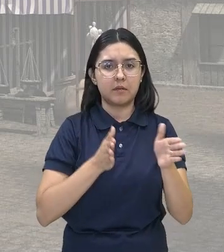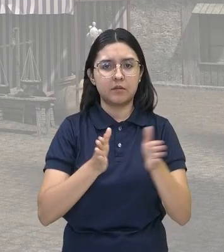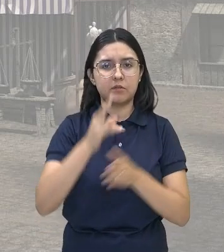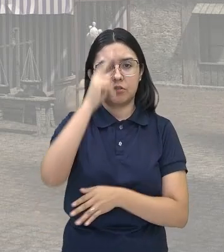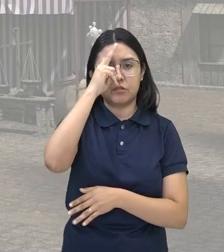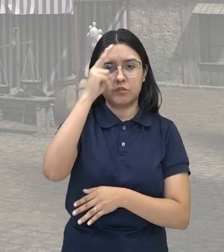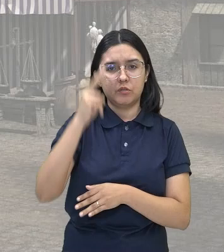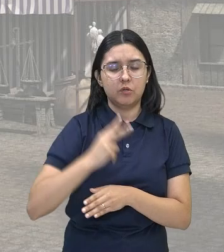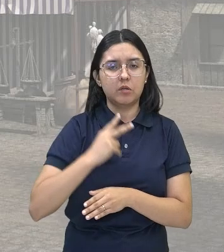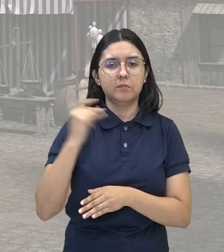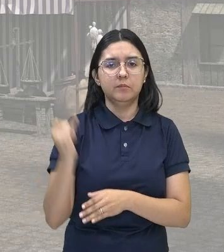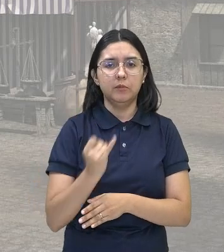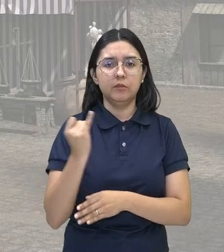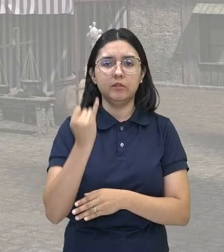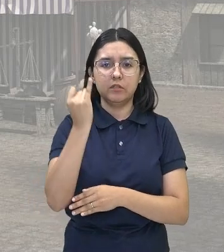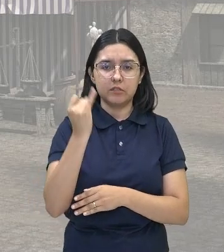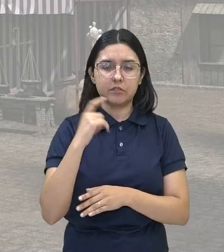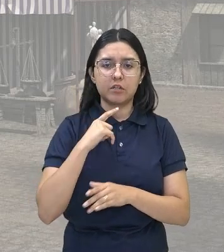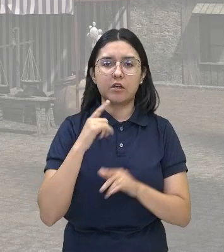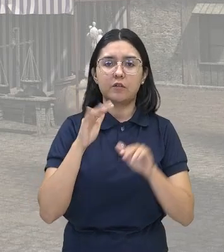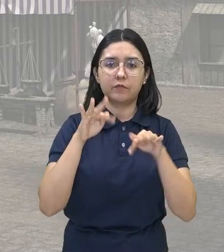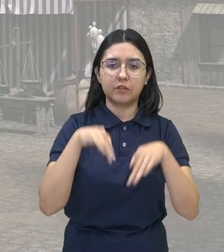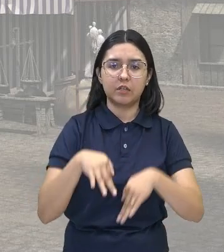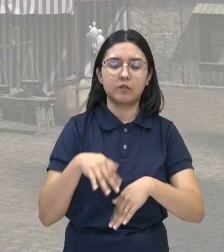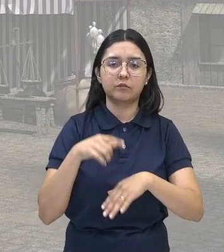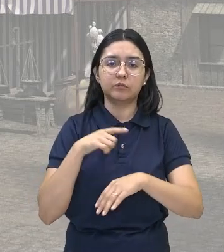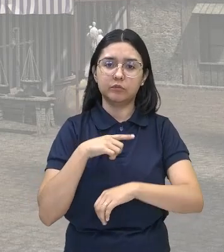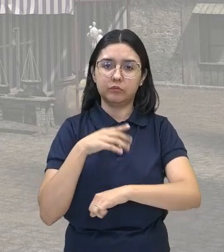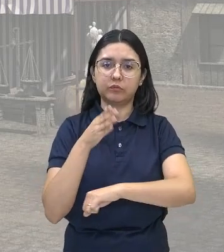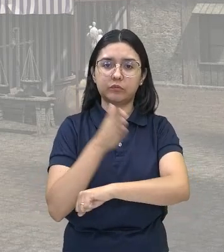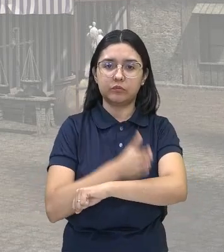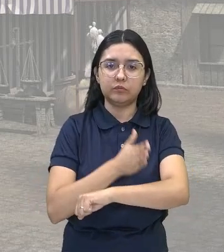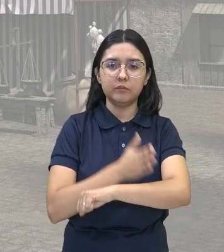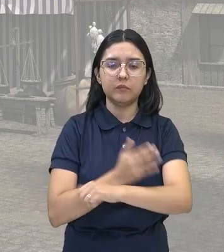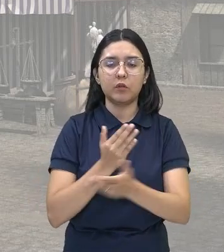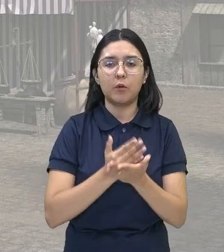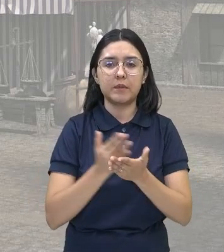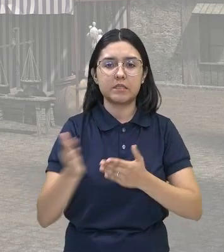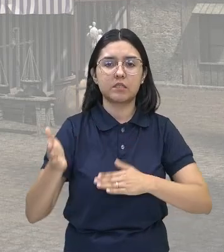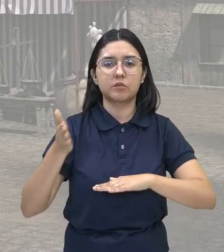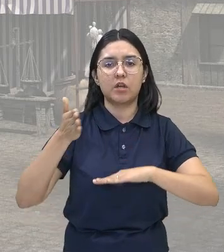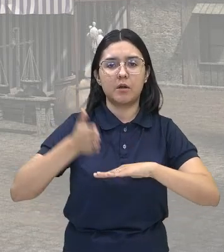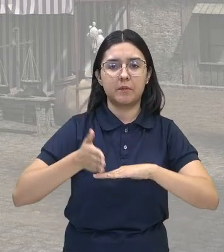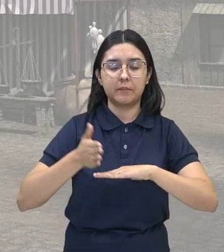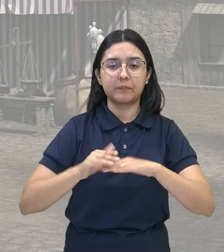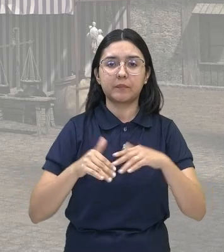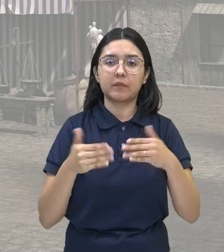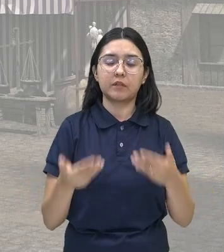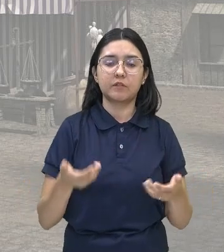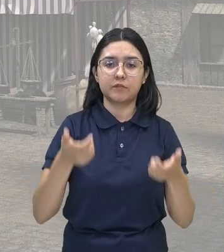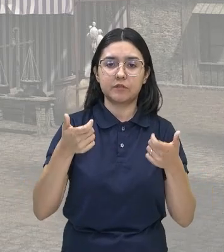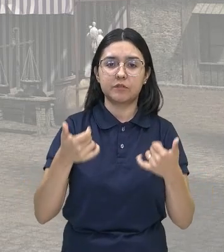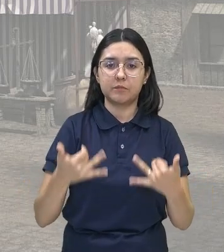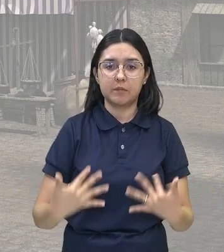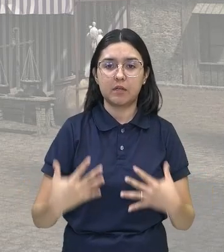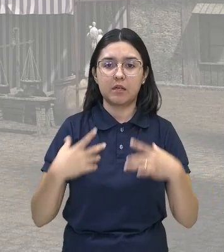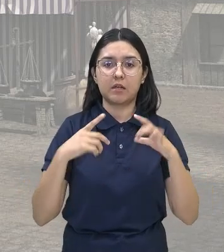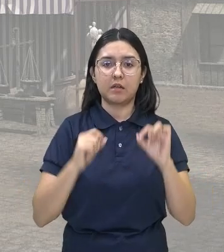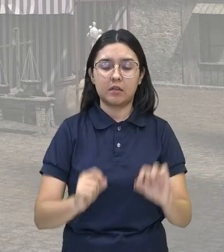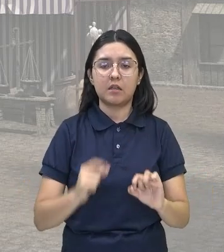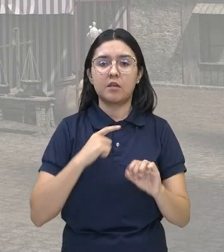histórico bastante relevante, que é ali o final da Idade Média, entrando ali para a Era Moderna. Falaremos então sobre o